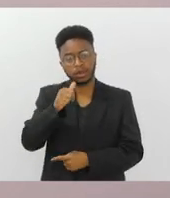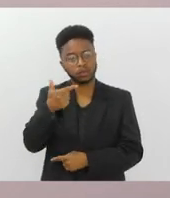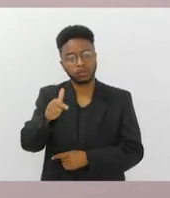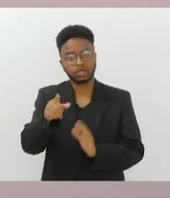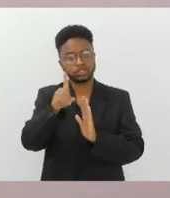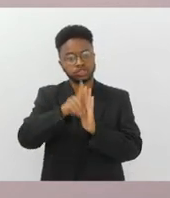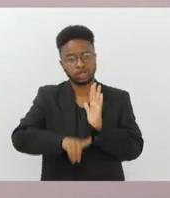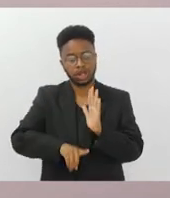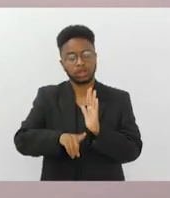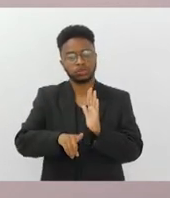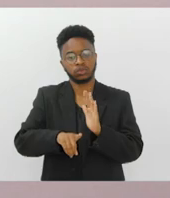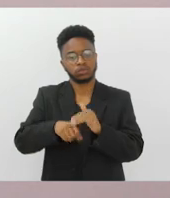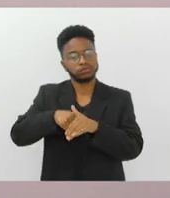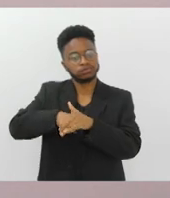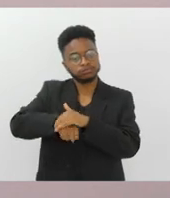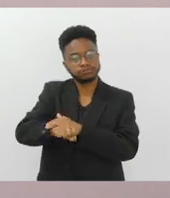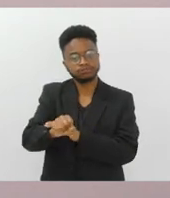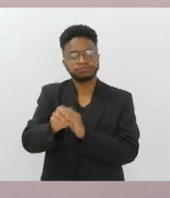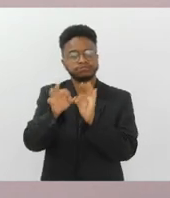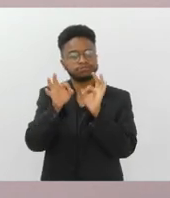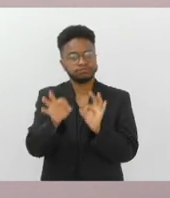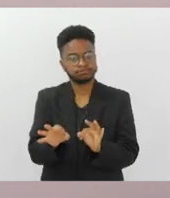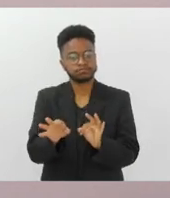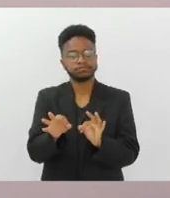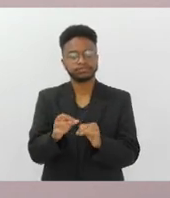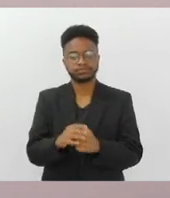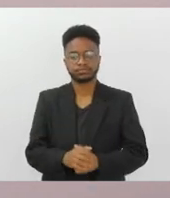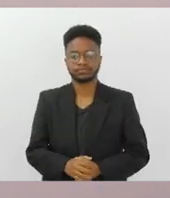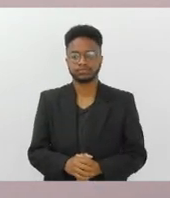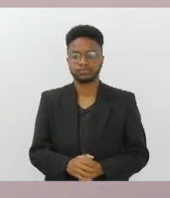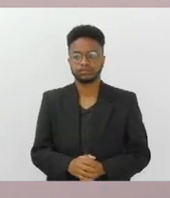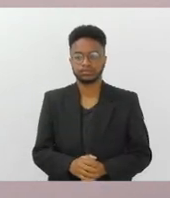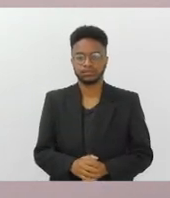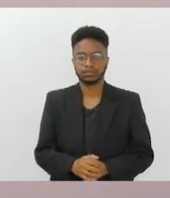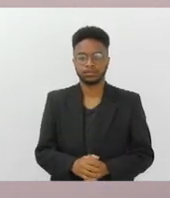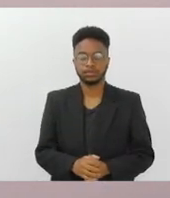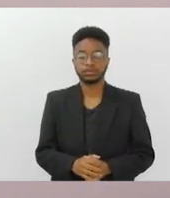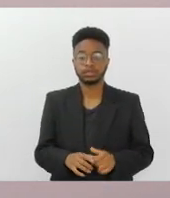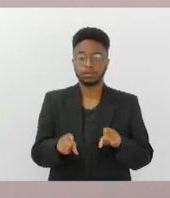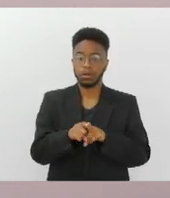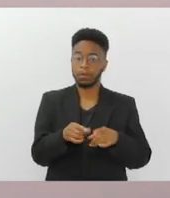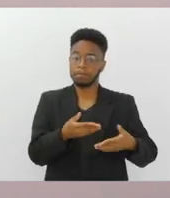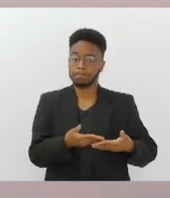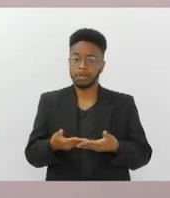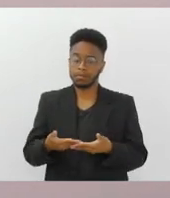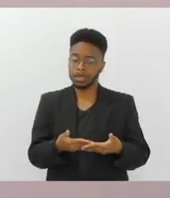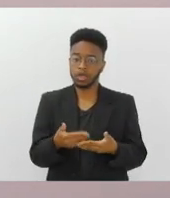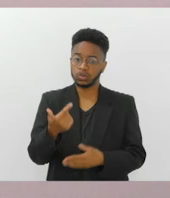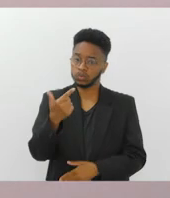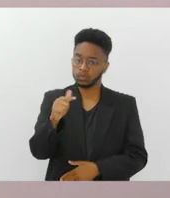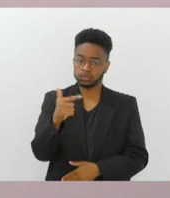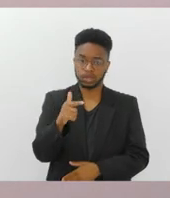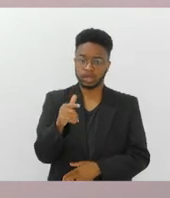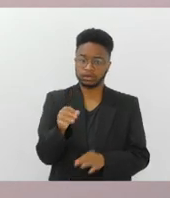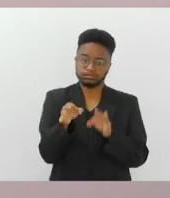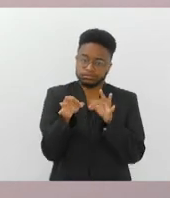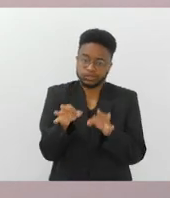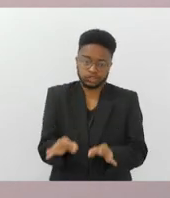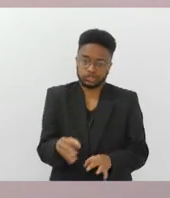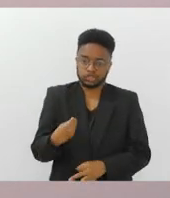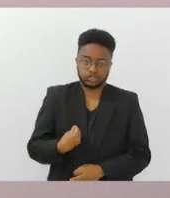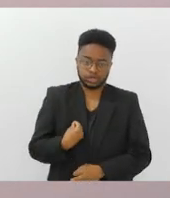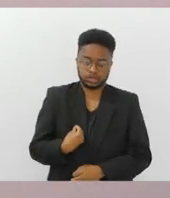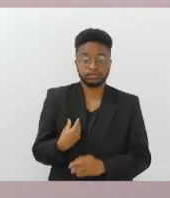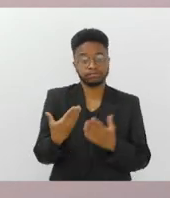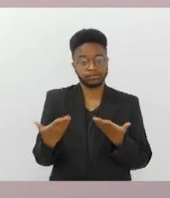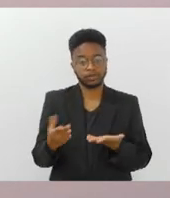parir com dignidade e o seu bebê também não tem essa dignidade. Então, é